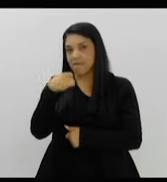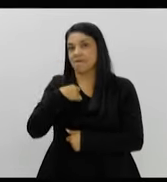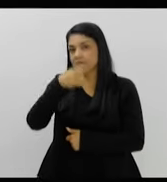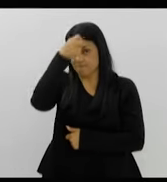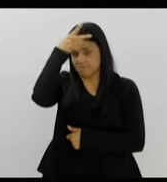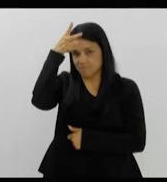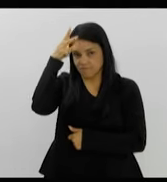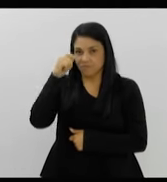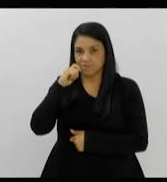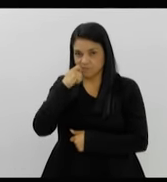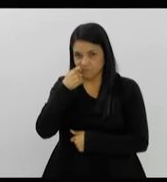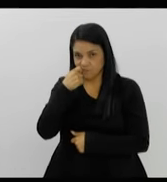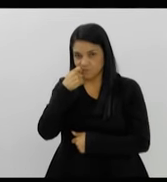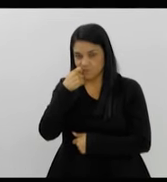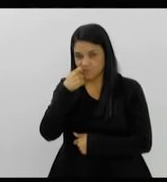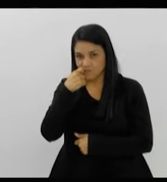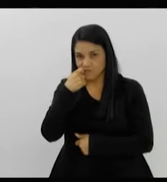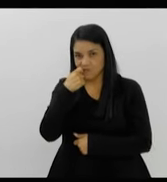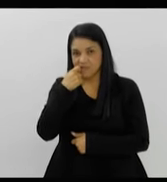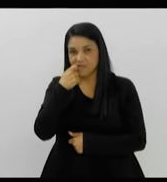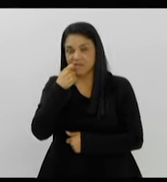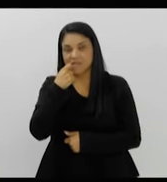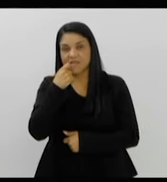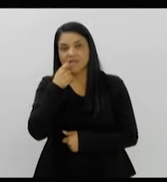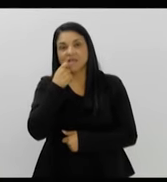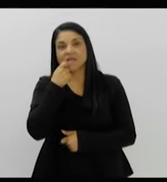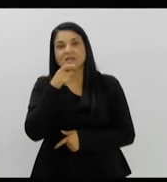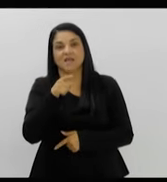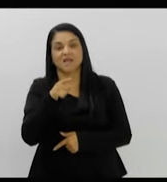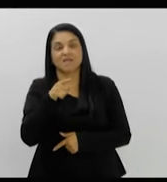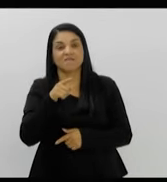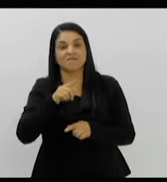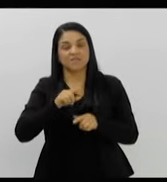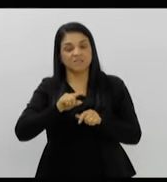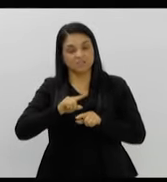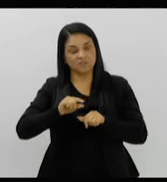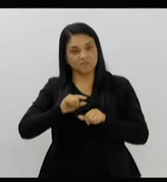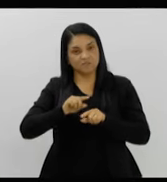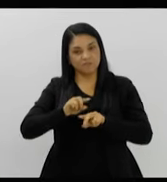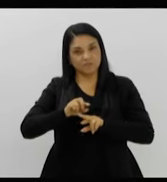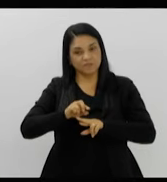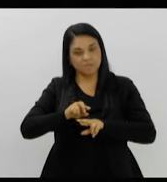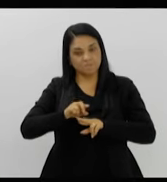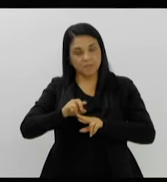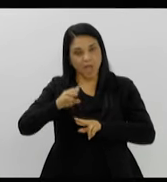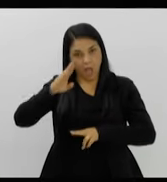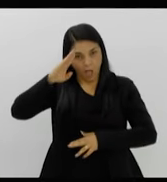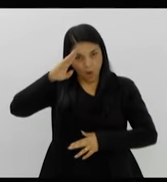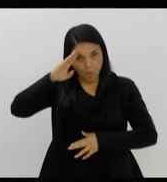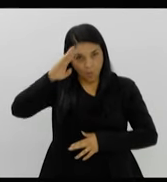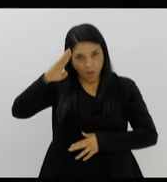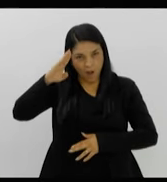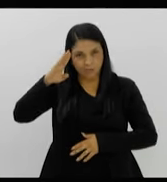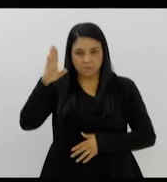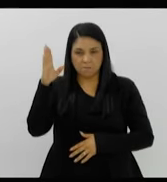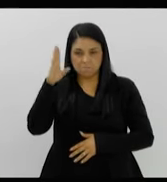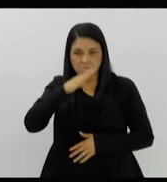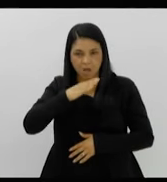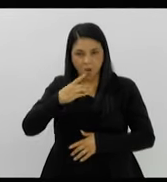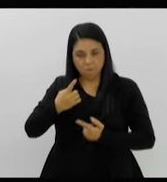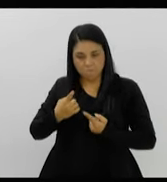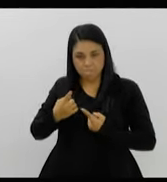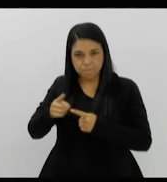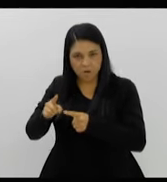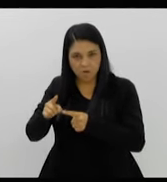em vez de maltratar a guarda municipal em vez de jogar a guarda